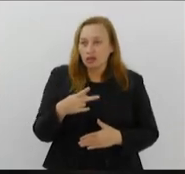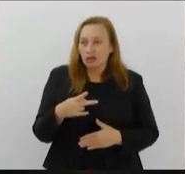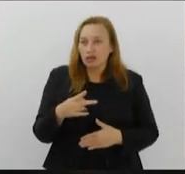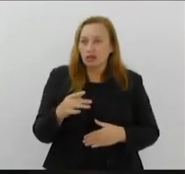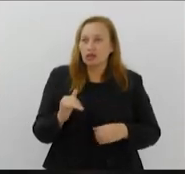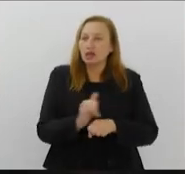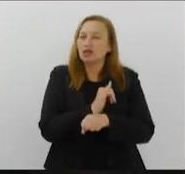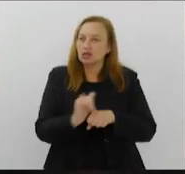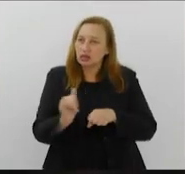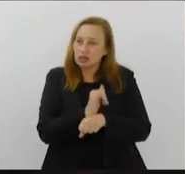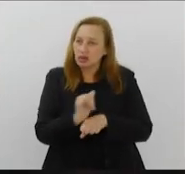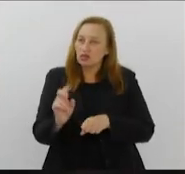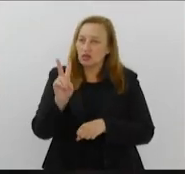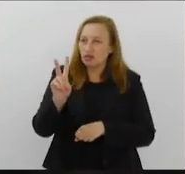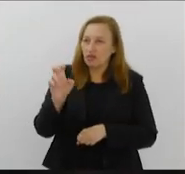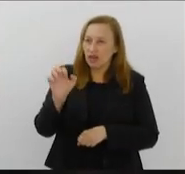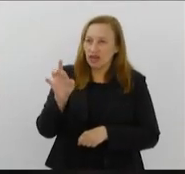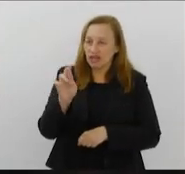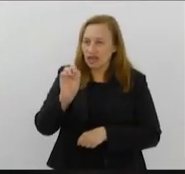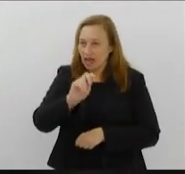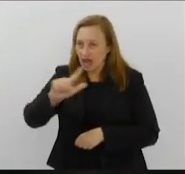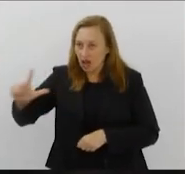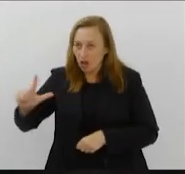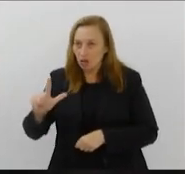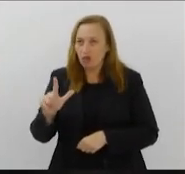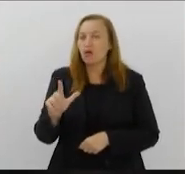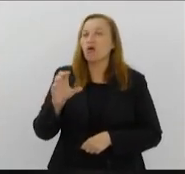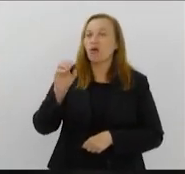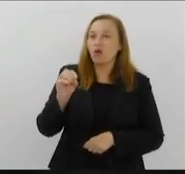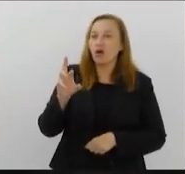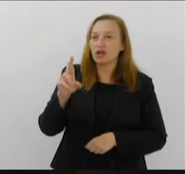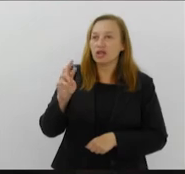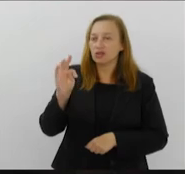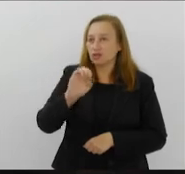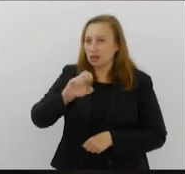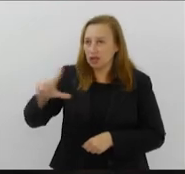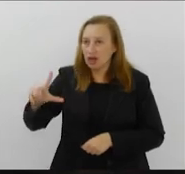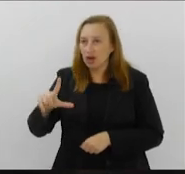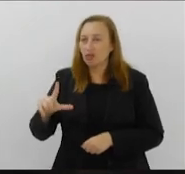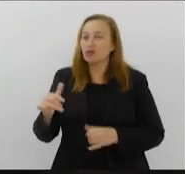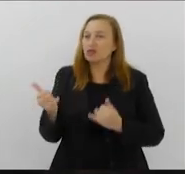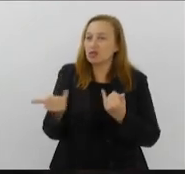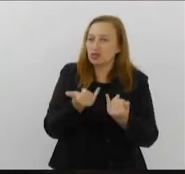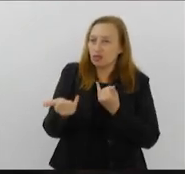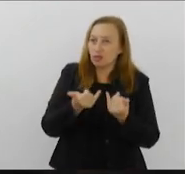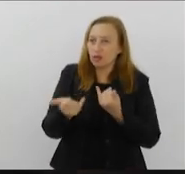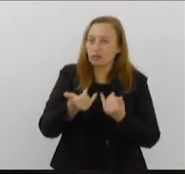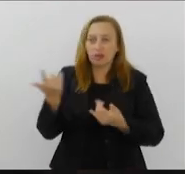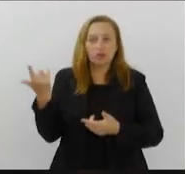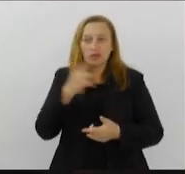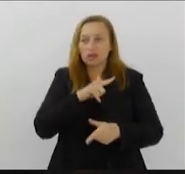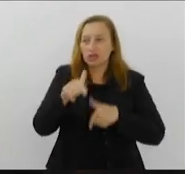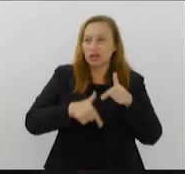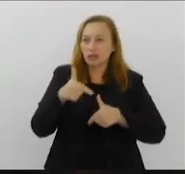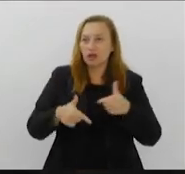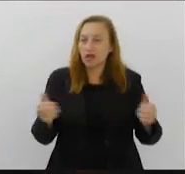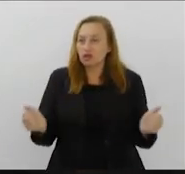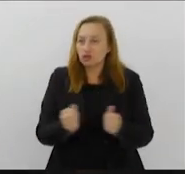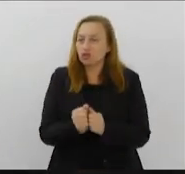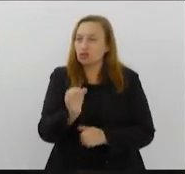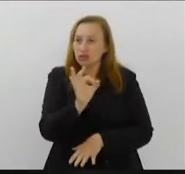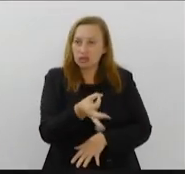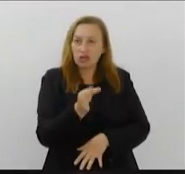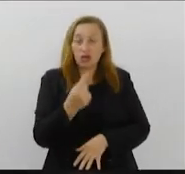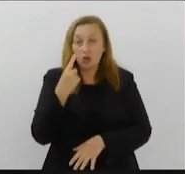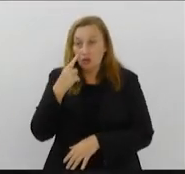articulação vertical, uma articulação horizontal, uma articulação informacional, é justamente para a gente conseguir trabalhar de fato juntos. E eu